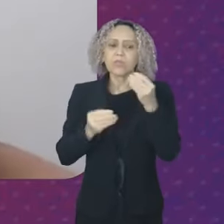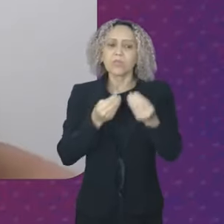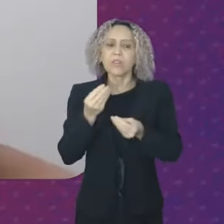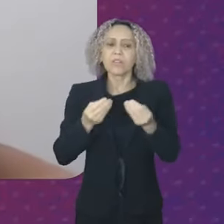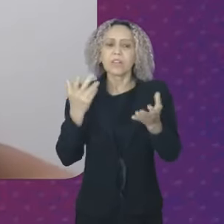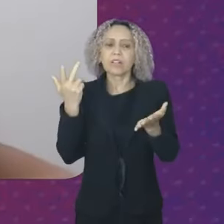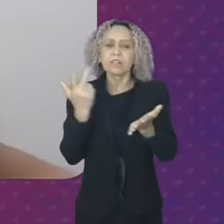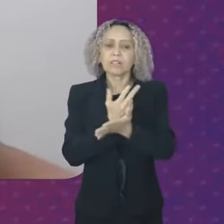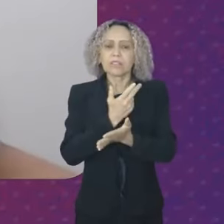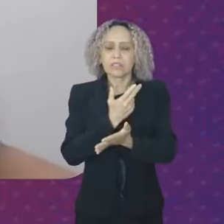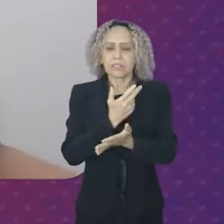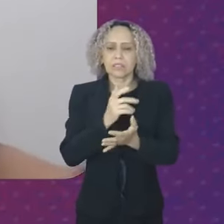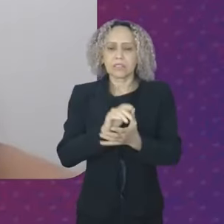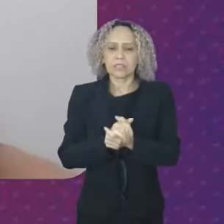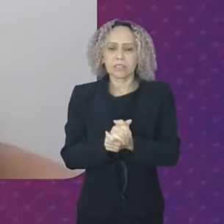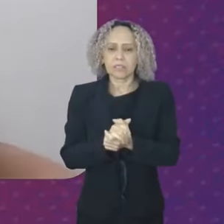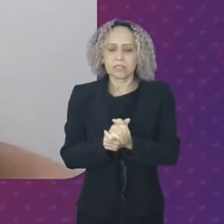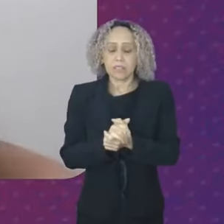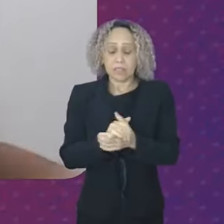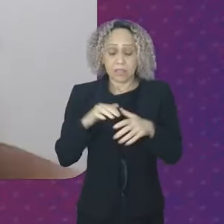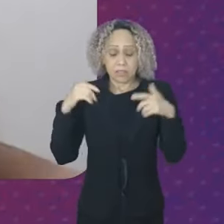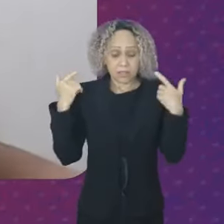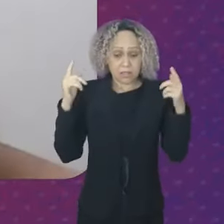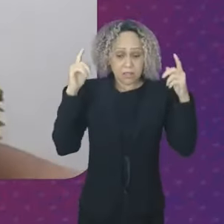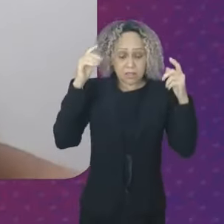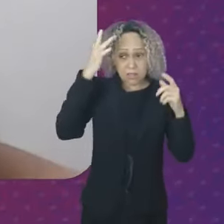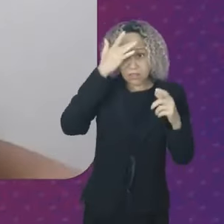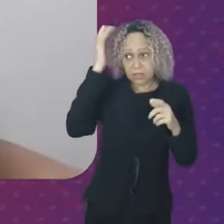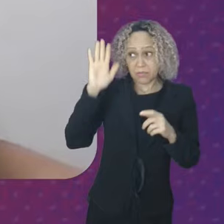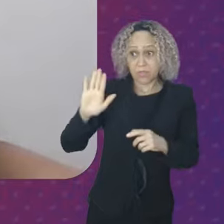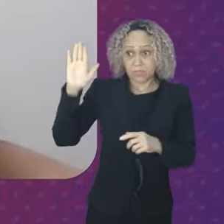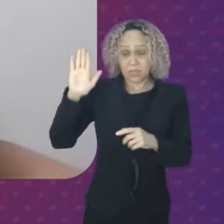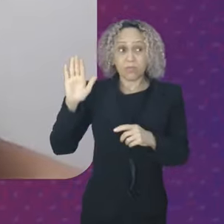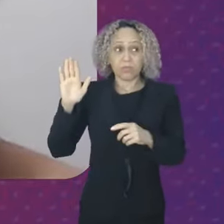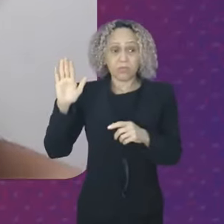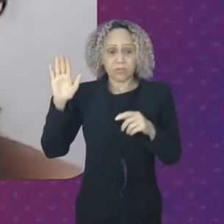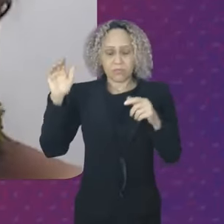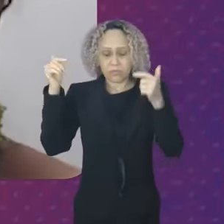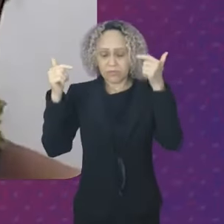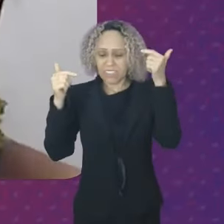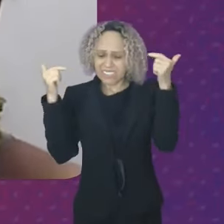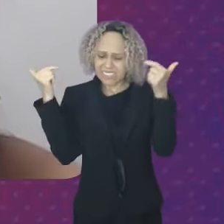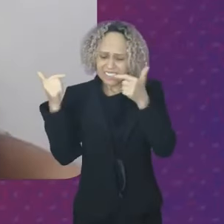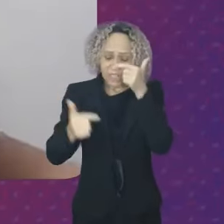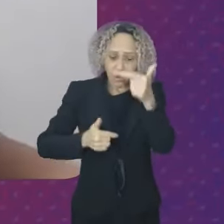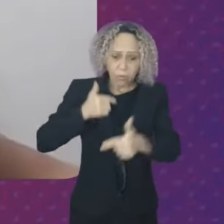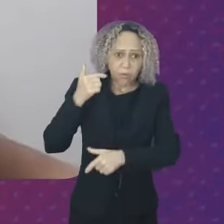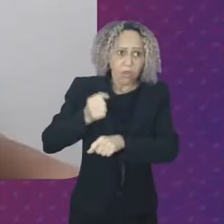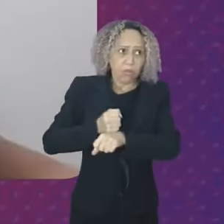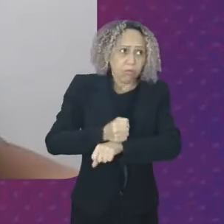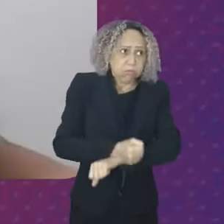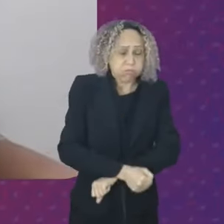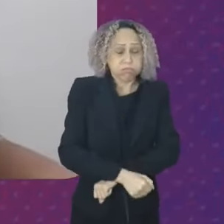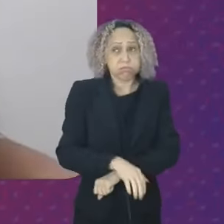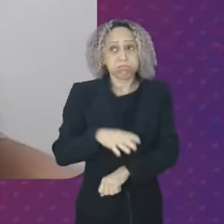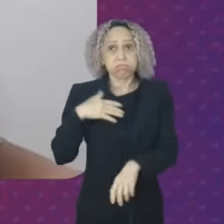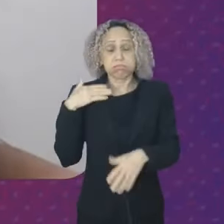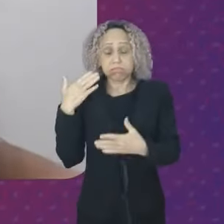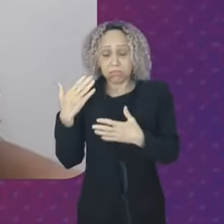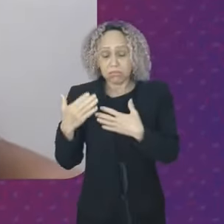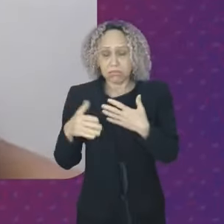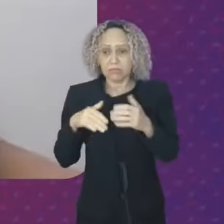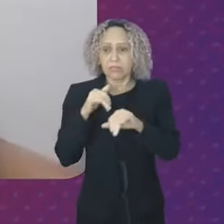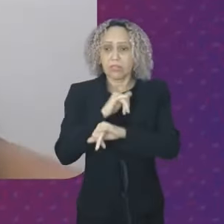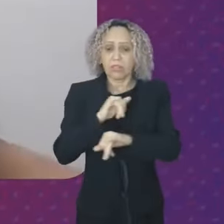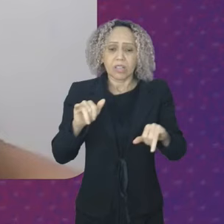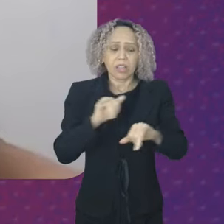uma sobrecarga, chegar na campanha esgotada, e isso não é bom para ninguém, porque também se reflete